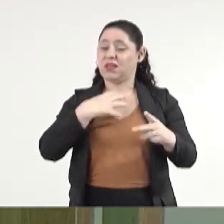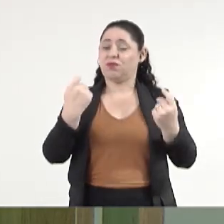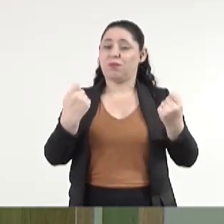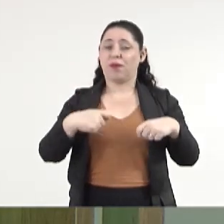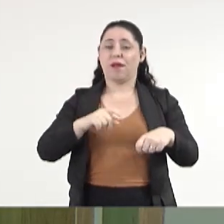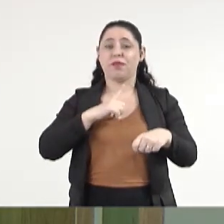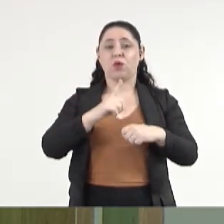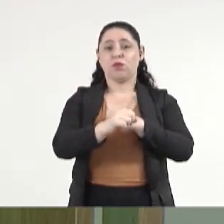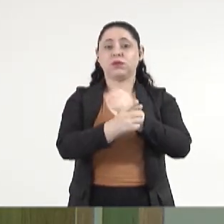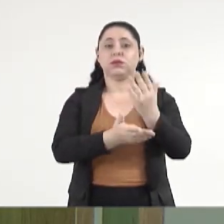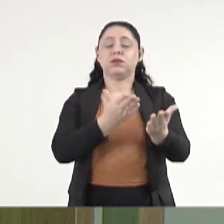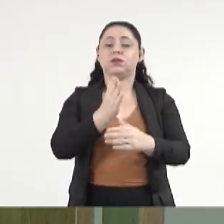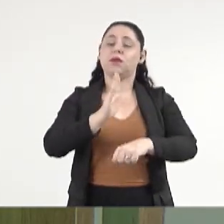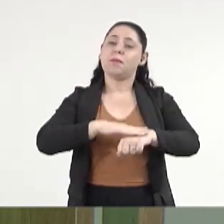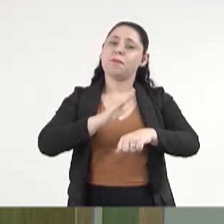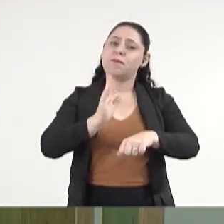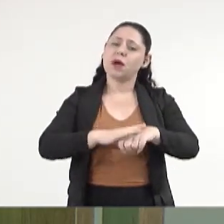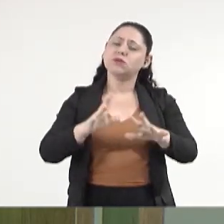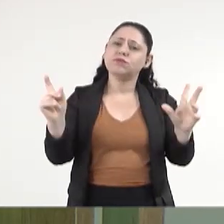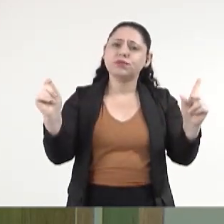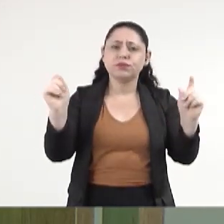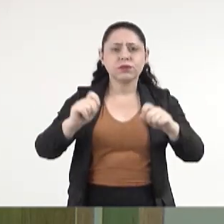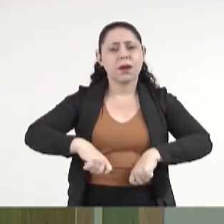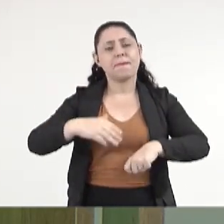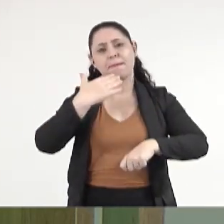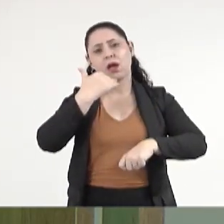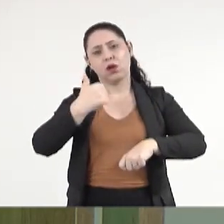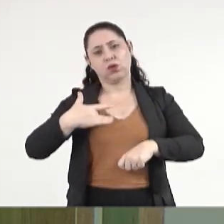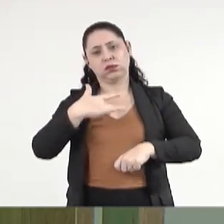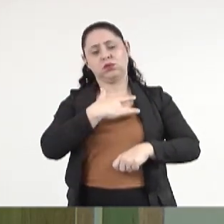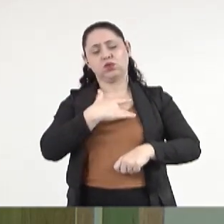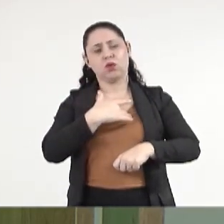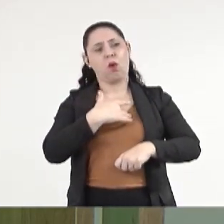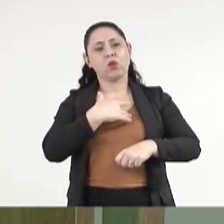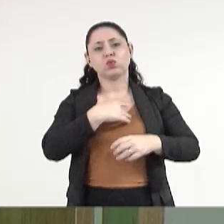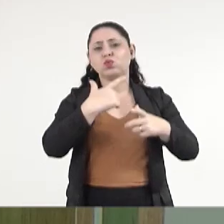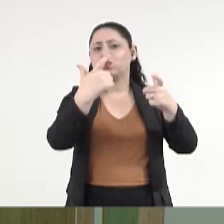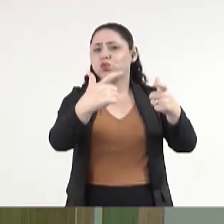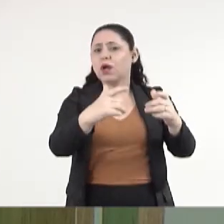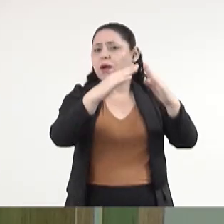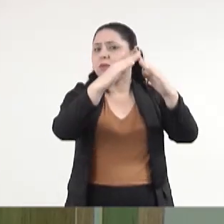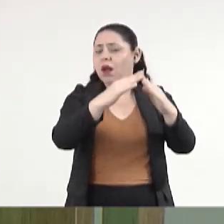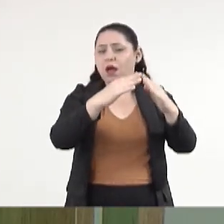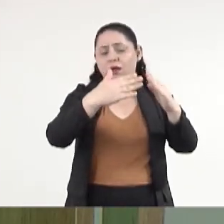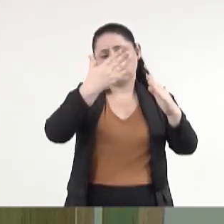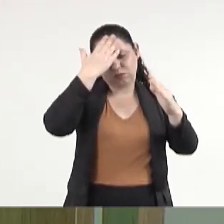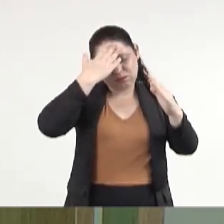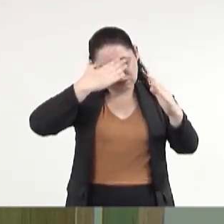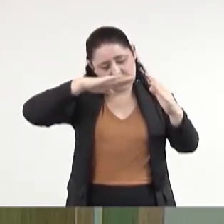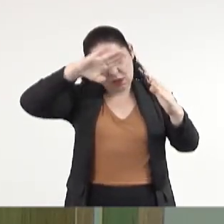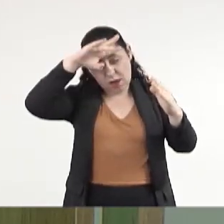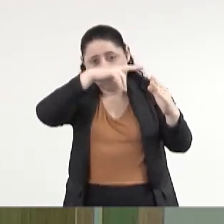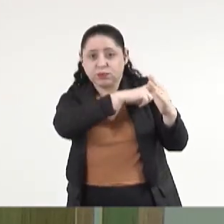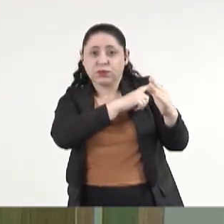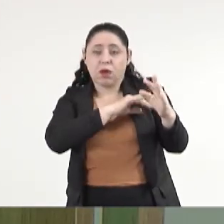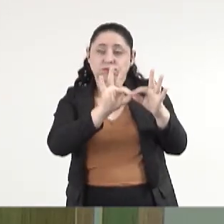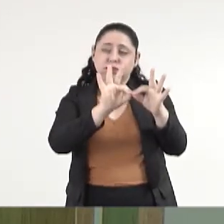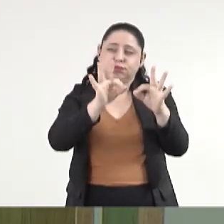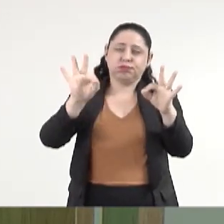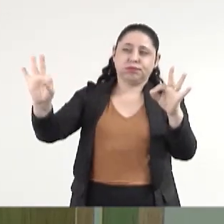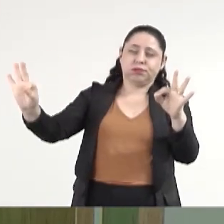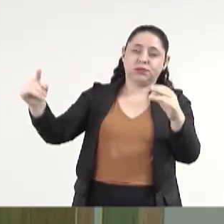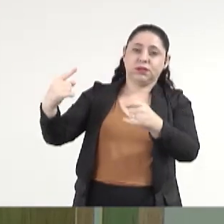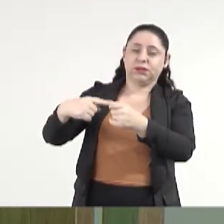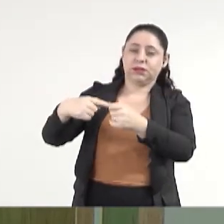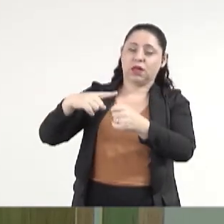sente a necessidade de ter um atendimento mais efetivo da saúde lá, um posto de saúde que esteja próximo, porque, como eu disse, é muito longe da